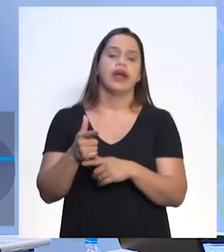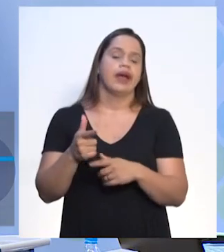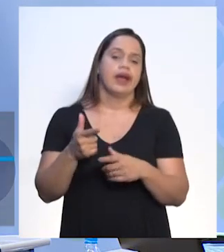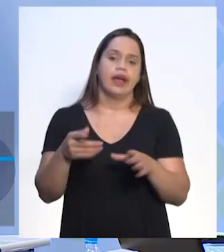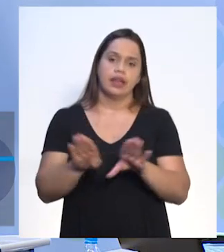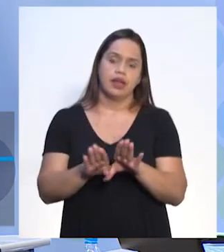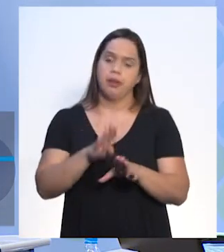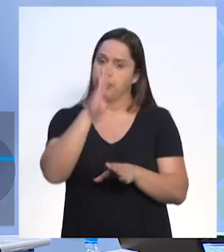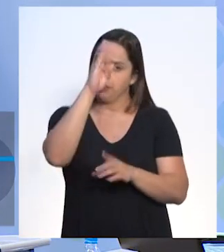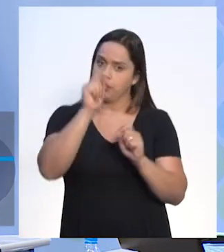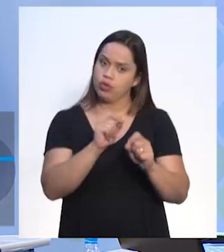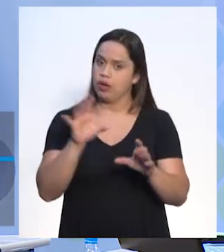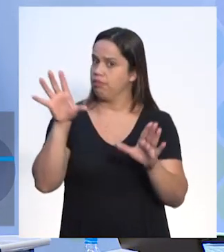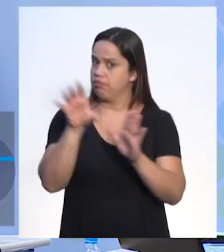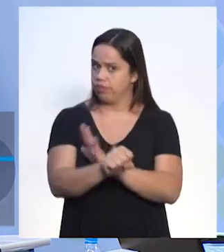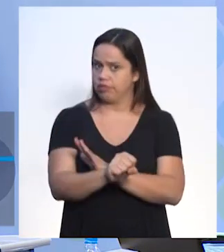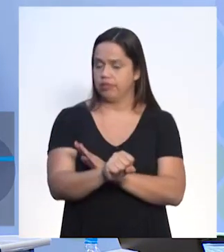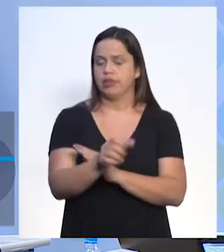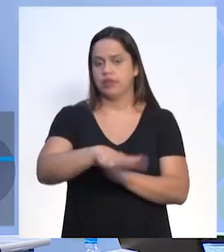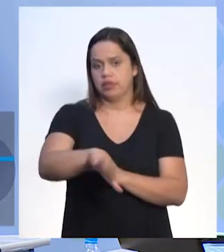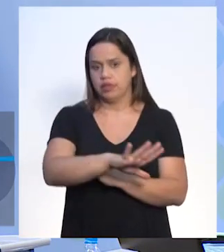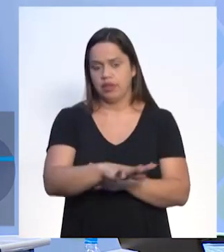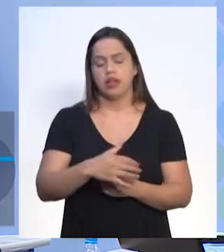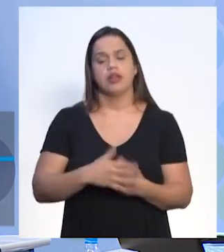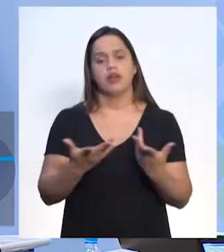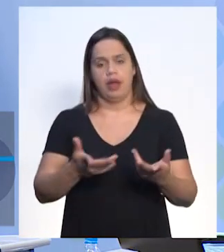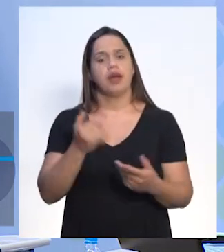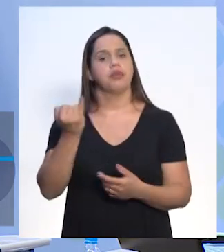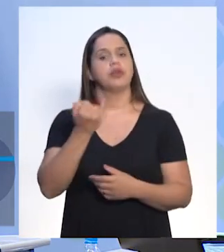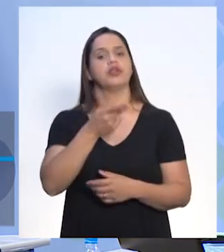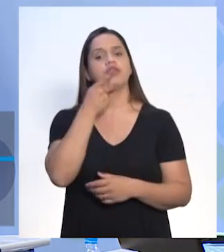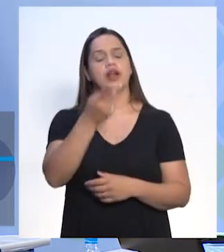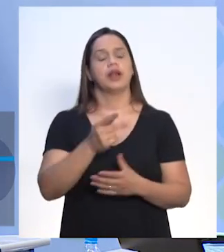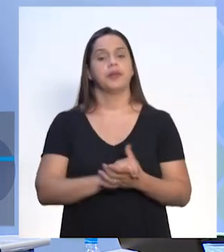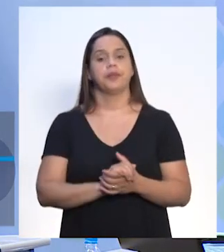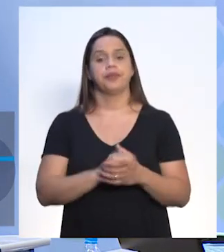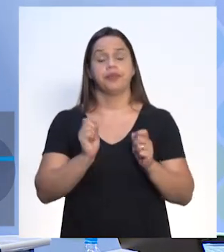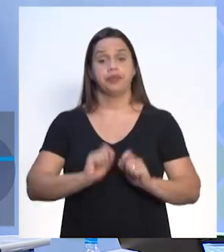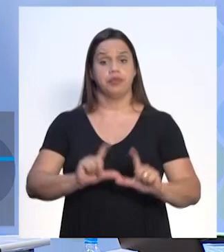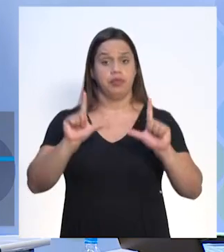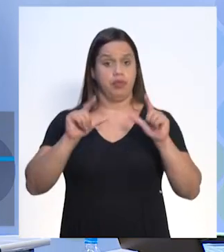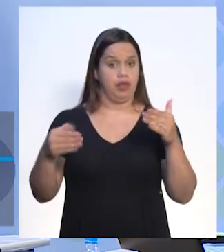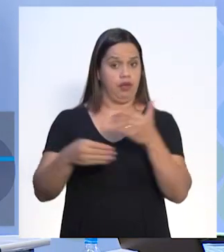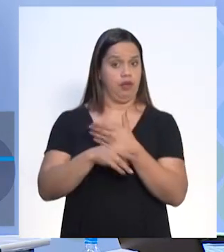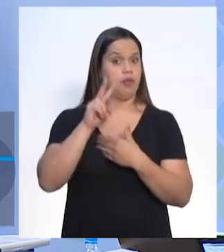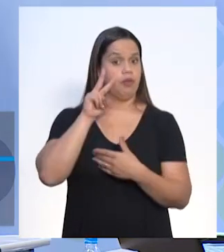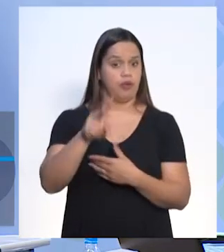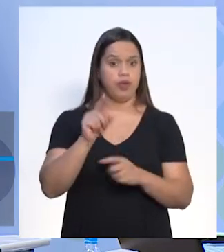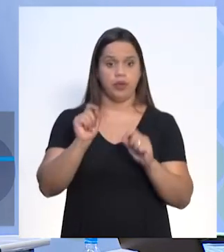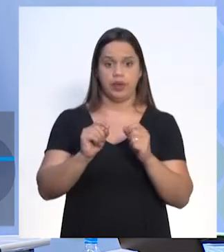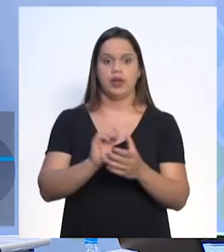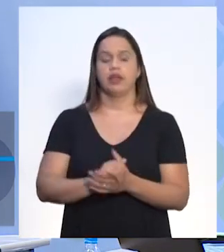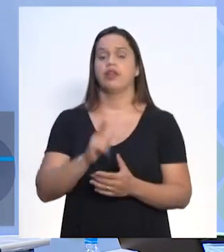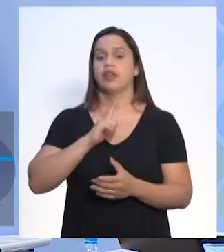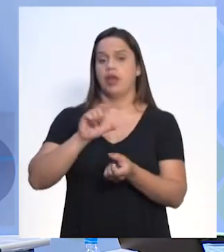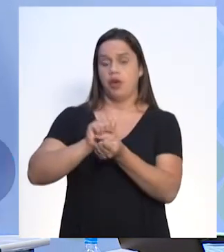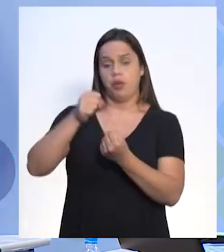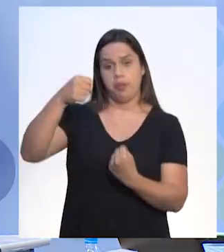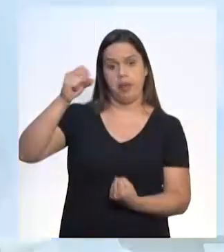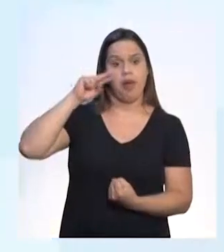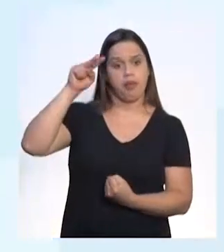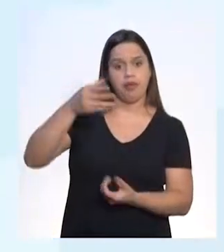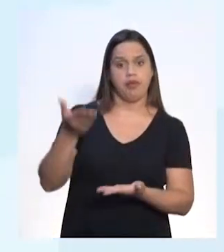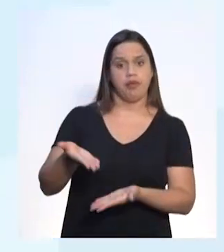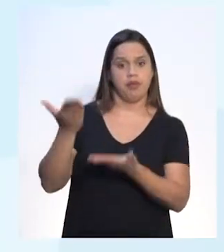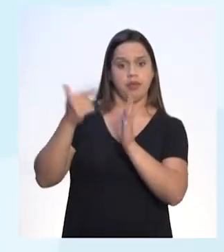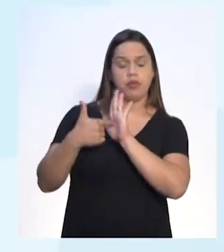conta dessas reservas. Então é super importante retratar isso. Na próxima tela, o que vocês vão observar aí? Vocês vão ver um mapa mostrando